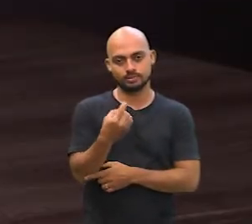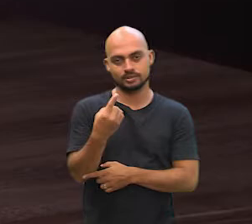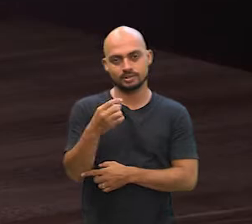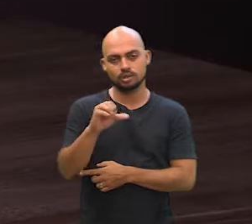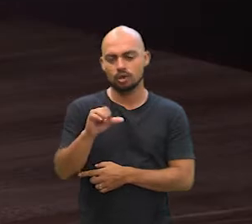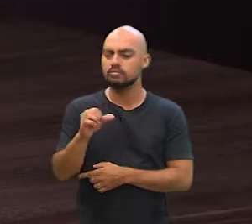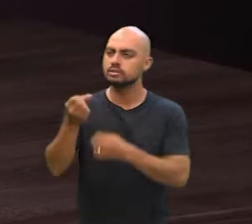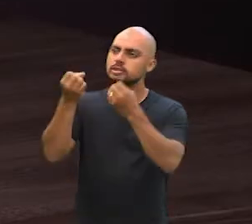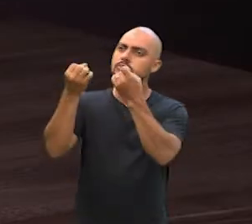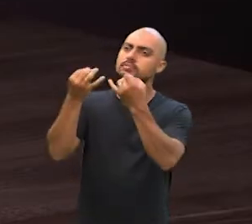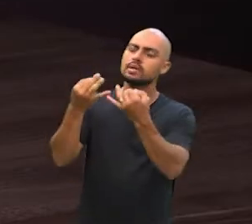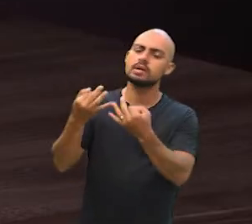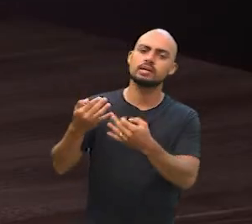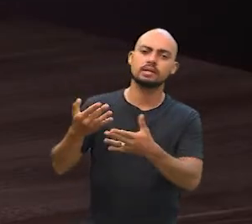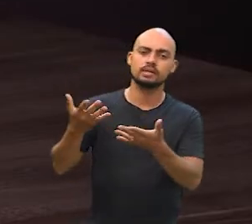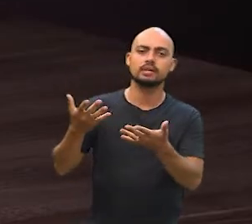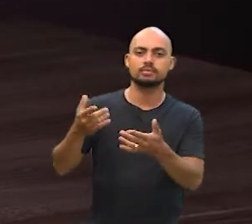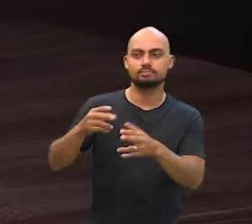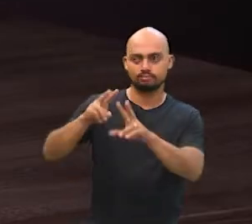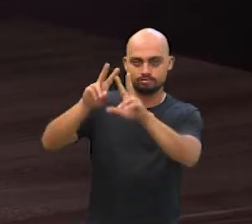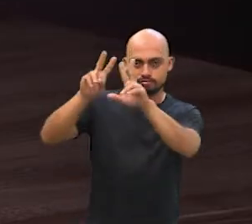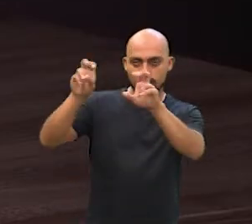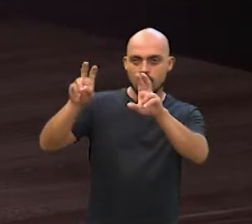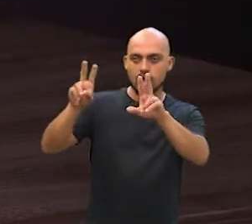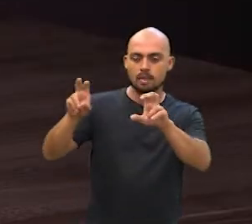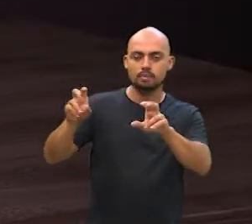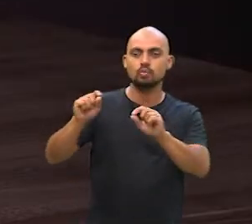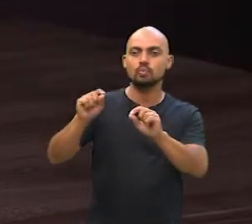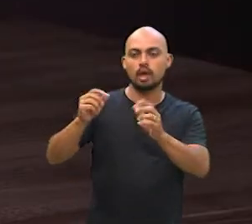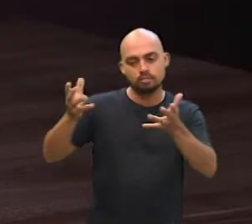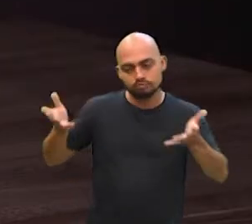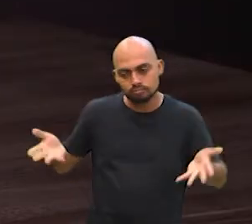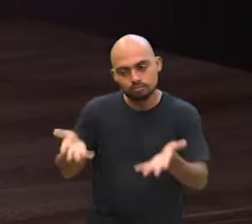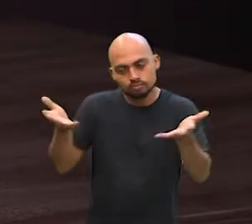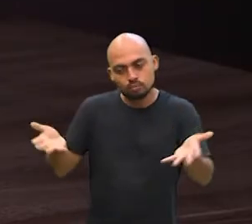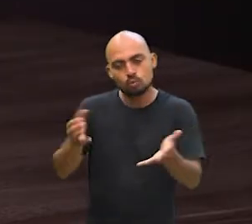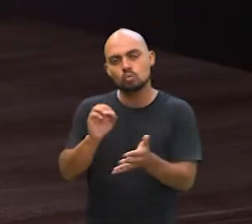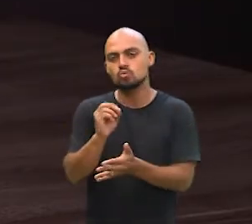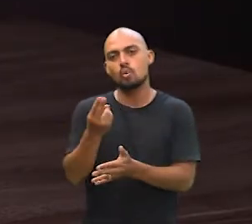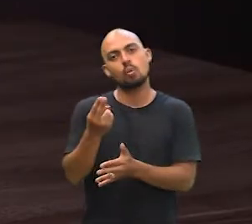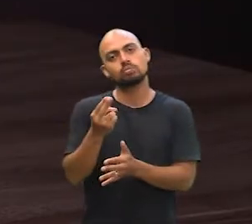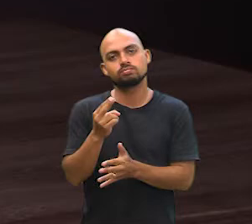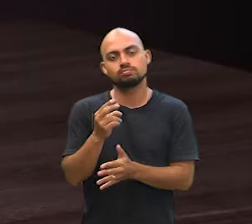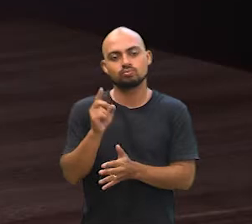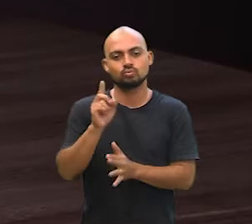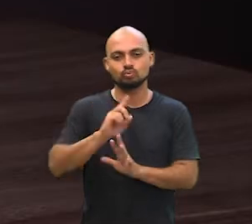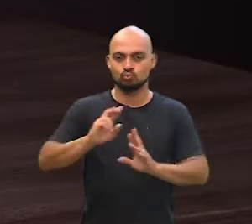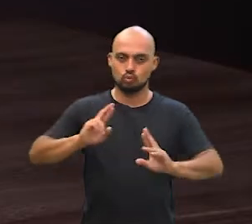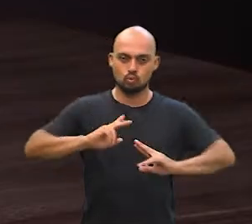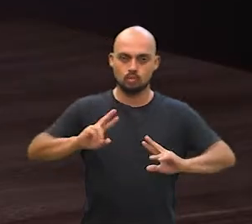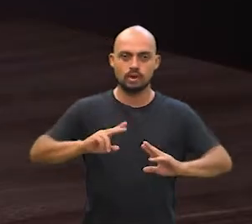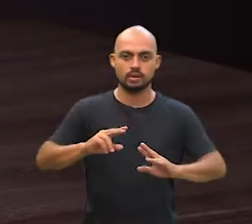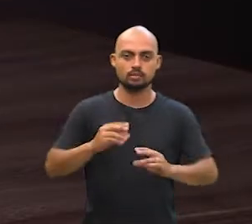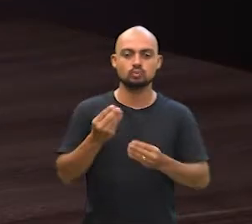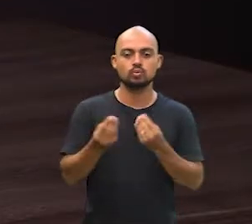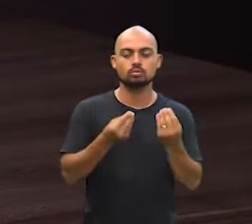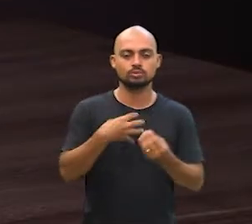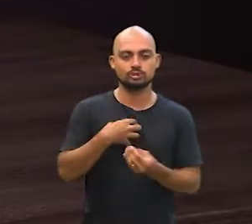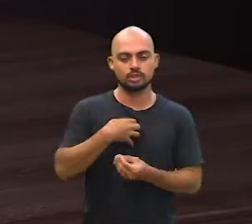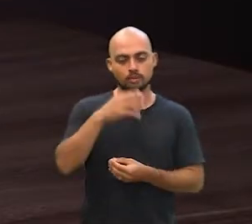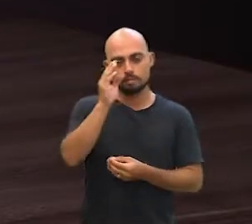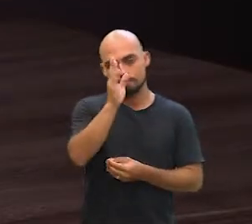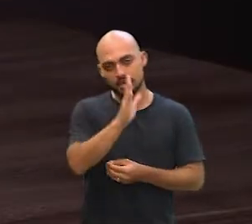pouquinho disso, desse impulso ou não, ou desse pensar do brasileiro, encontrar